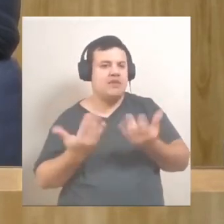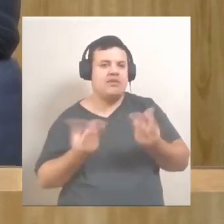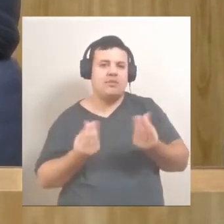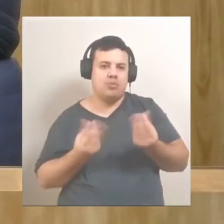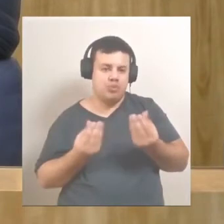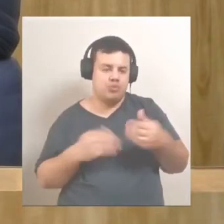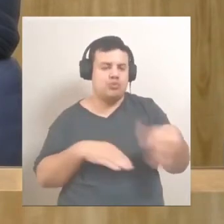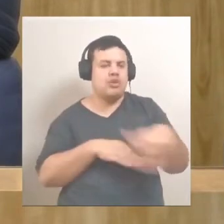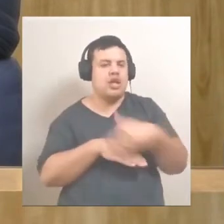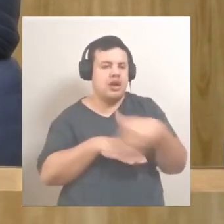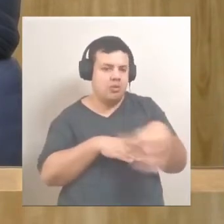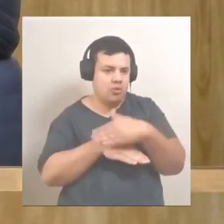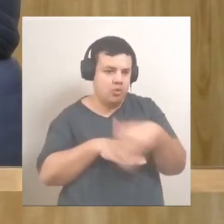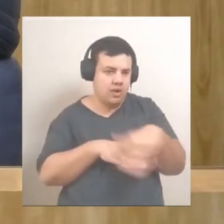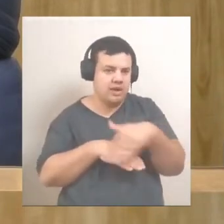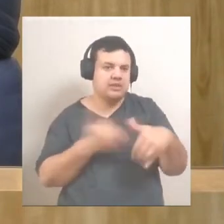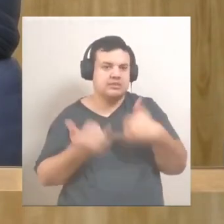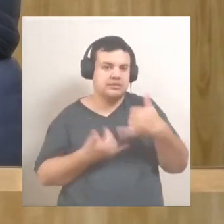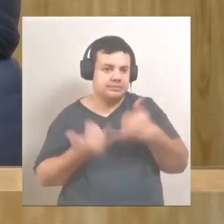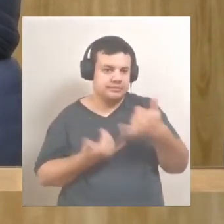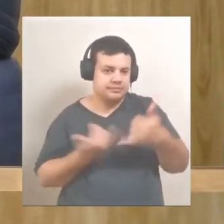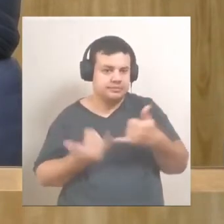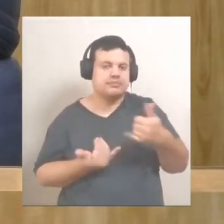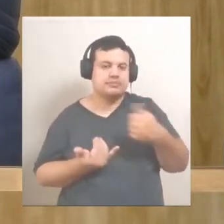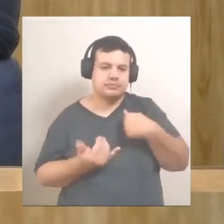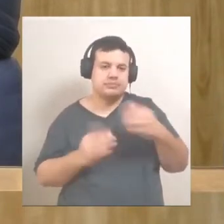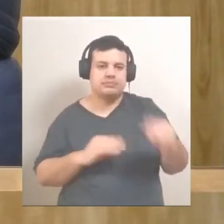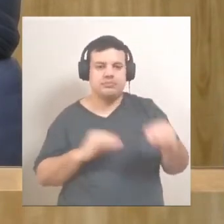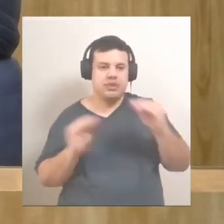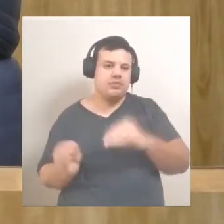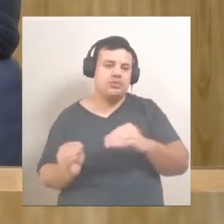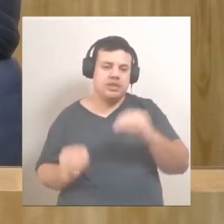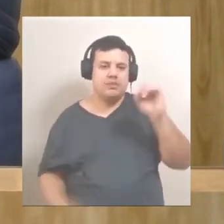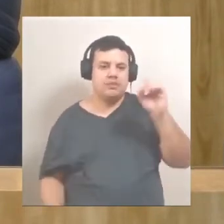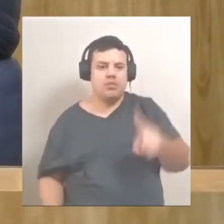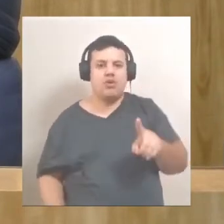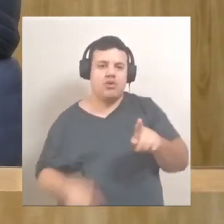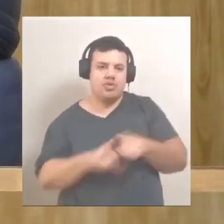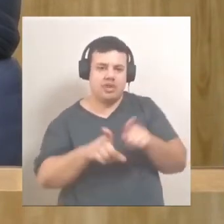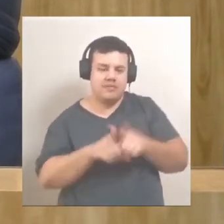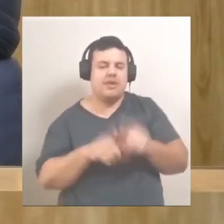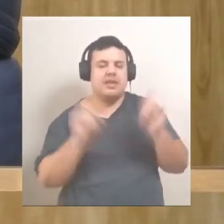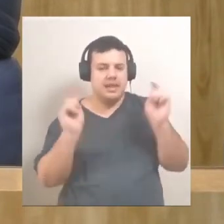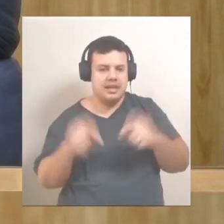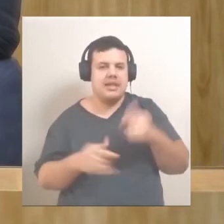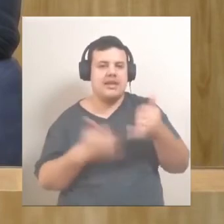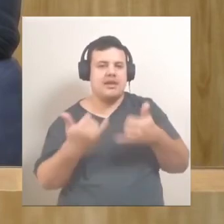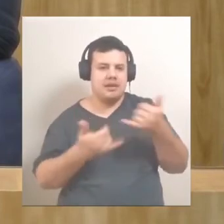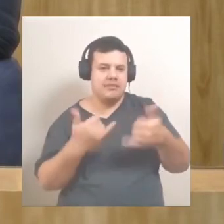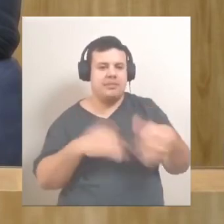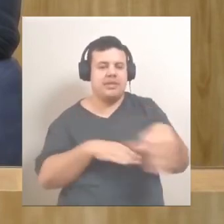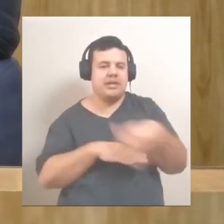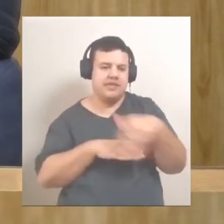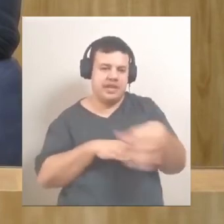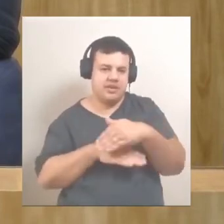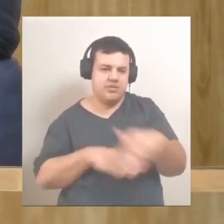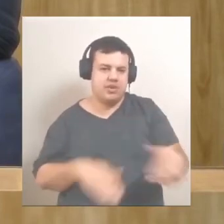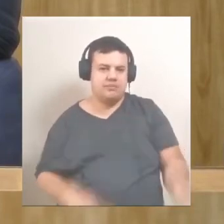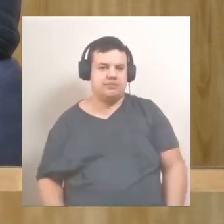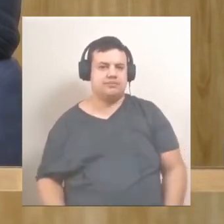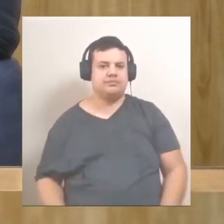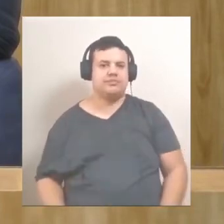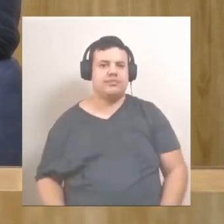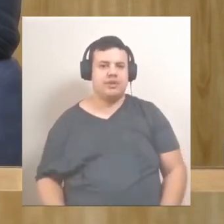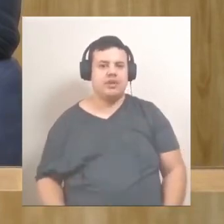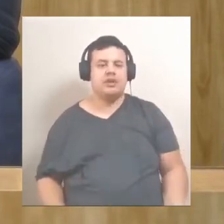brincar na rua. Né? Mesmo quando eu mudei para a freguesia do Ó, a gente também podia brincar na rua. E,